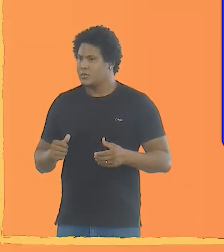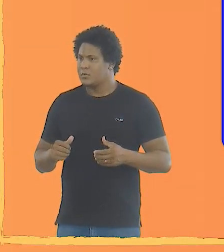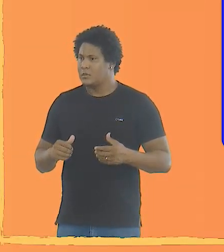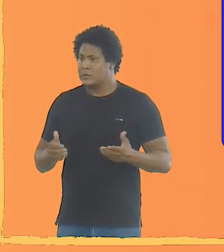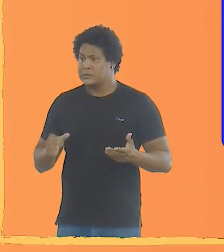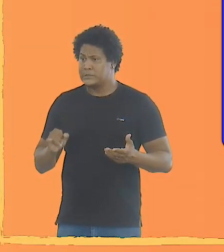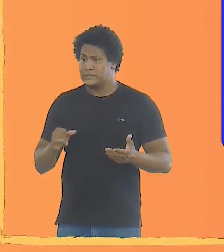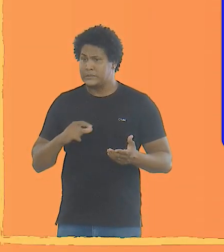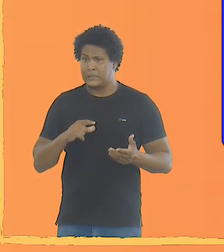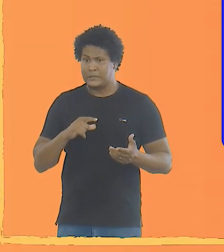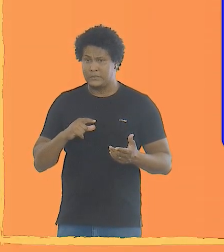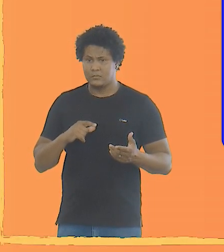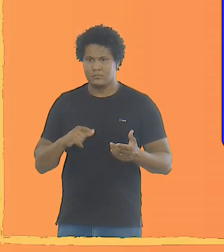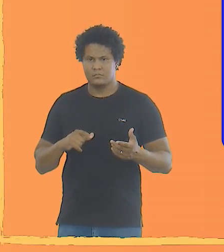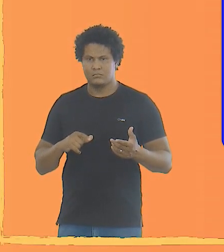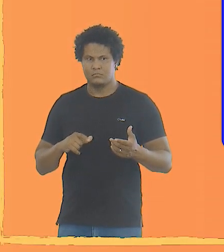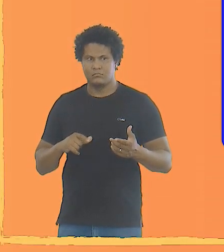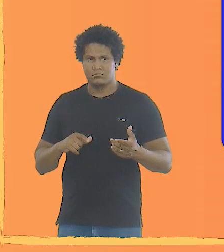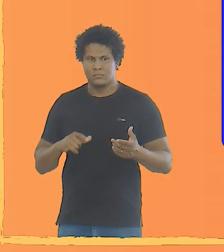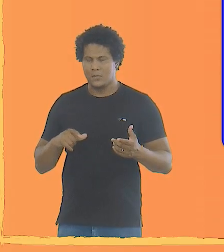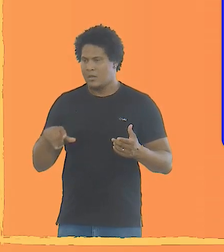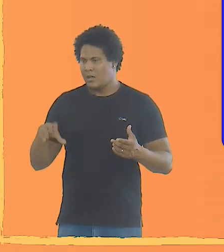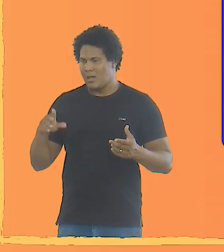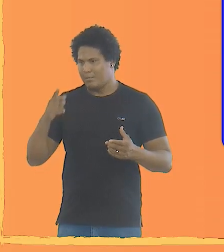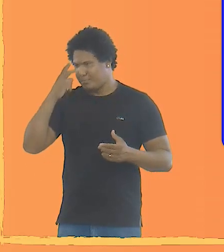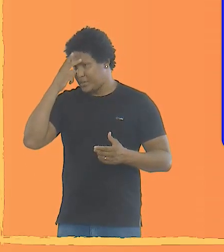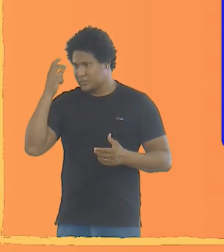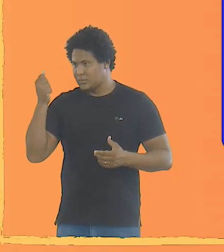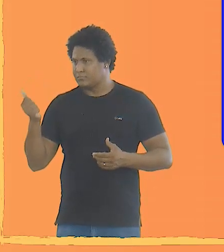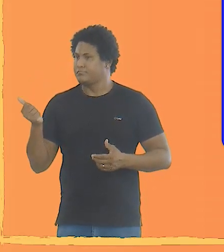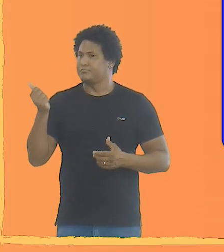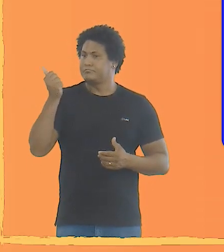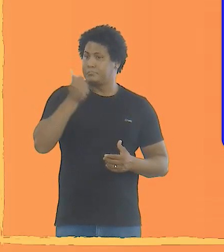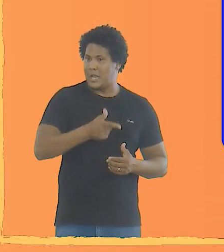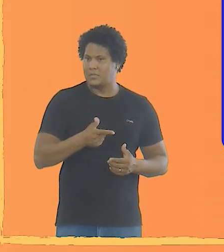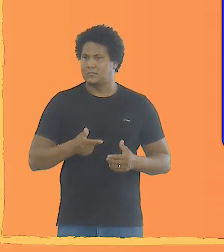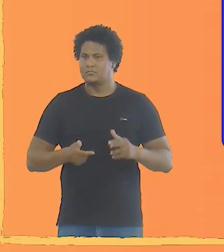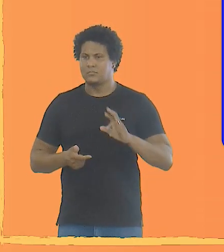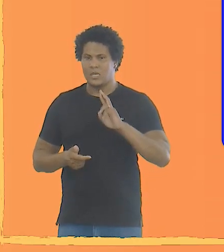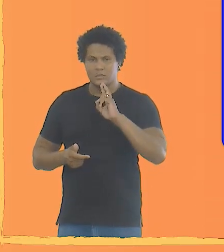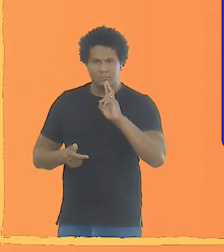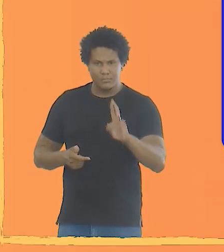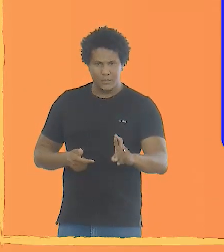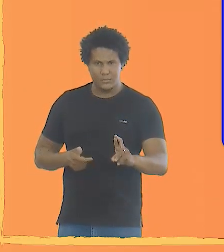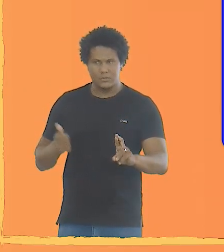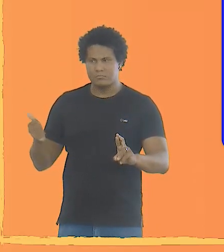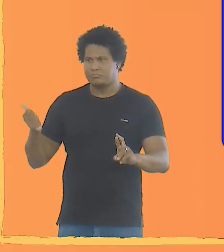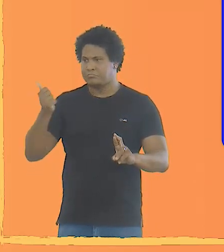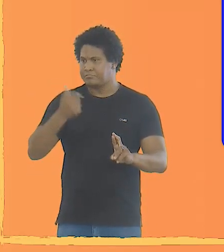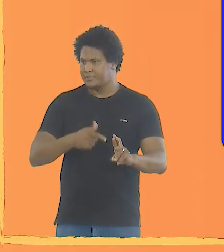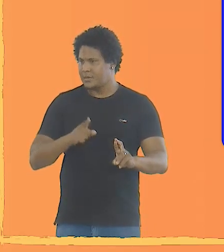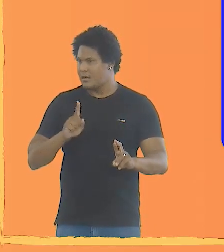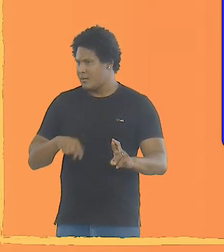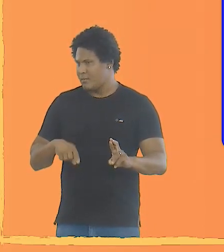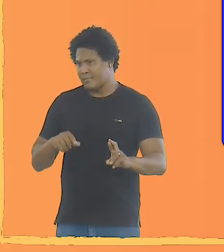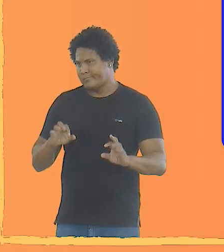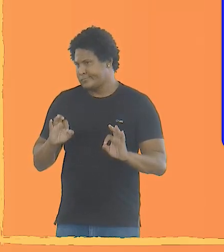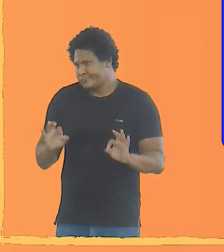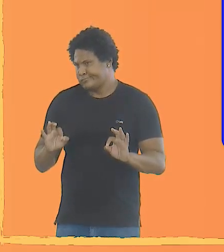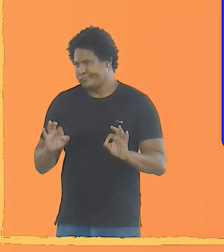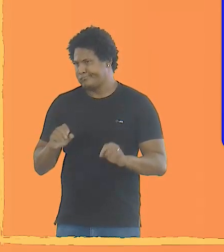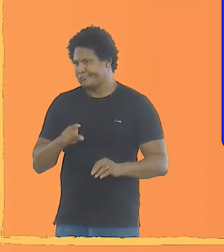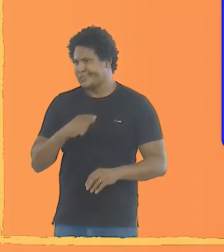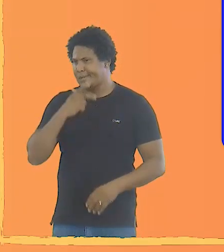mais pessoas do que a quantidade de respostas, necessariamente vai ter resposta repetida. Tudo bem?